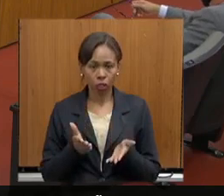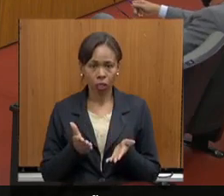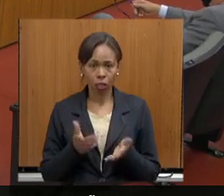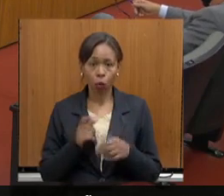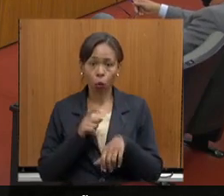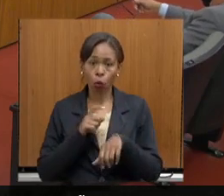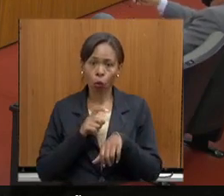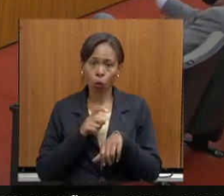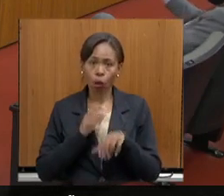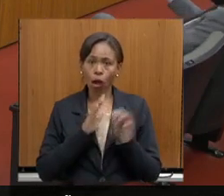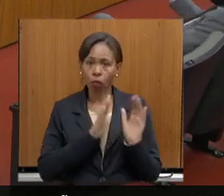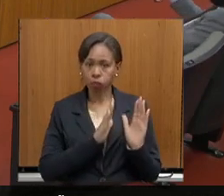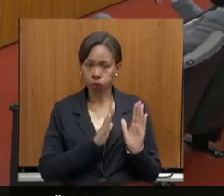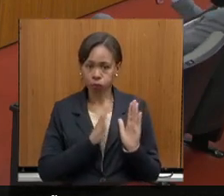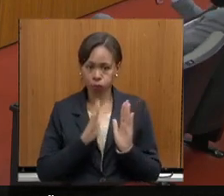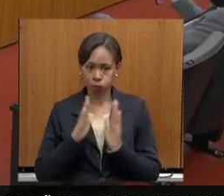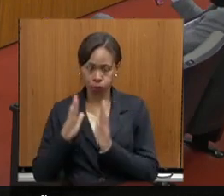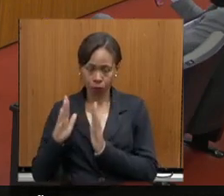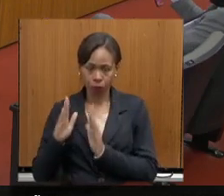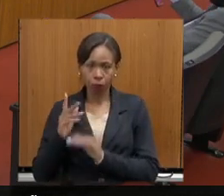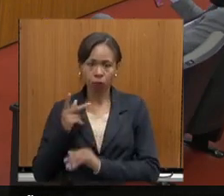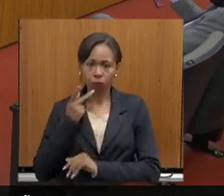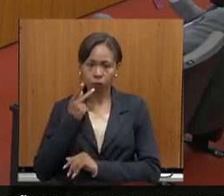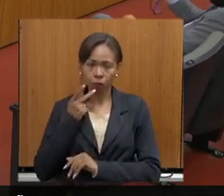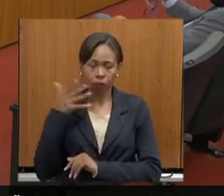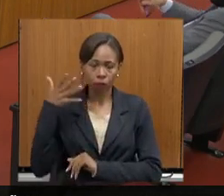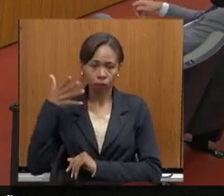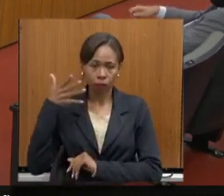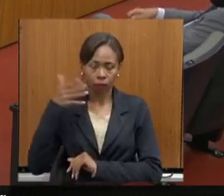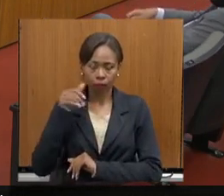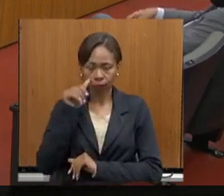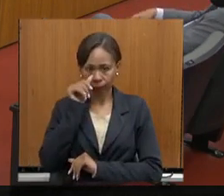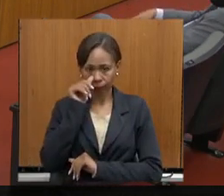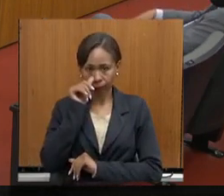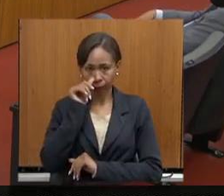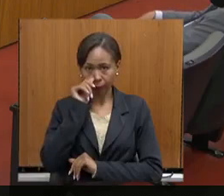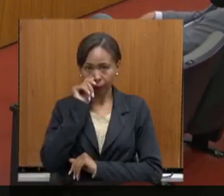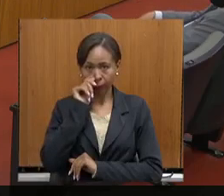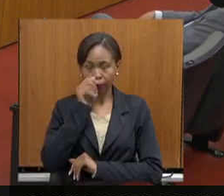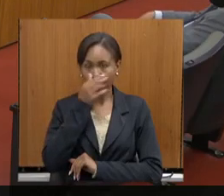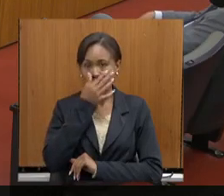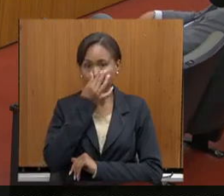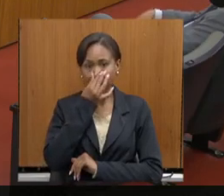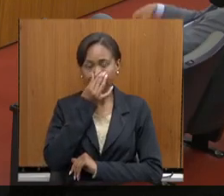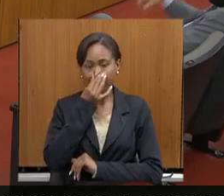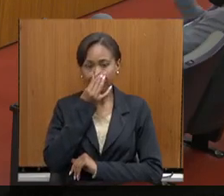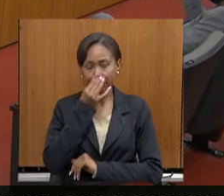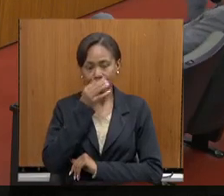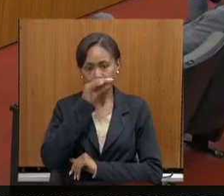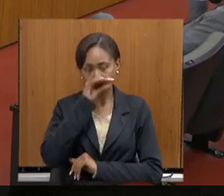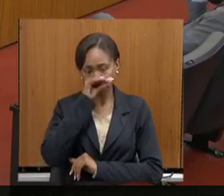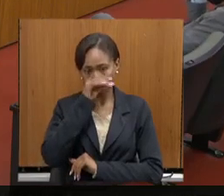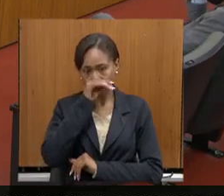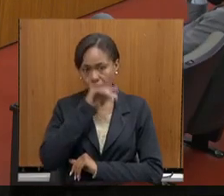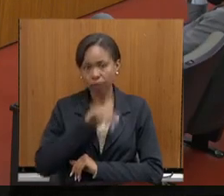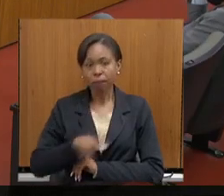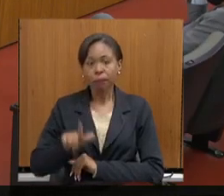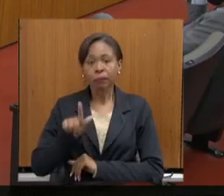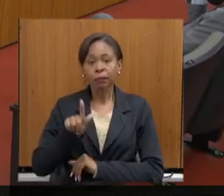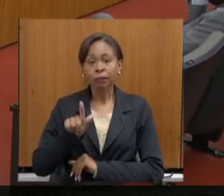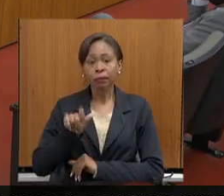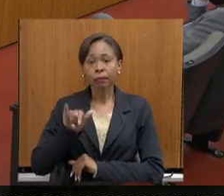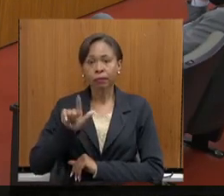eu passo a palavra e ao Deputado vamos lá pintado Gil